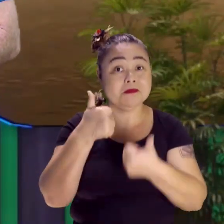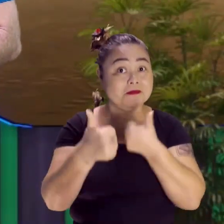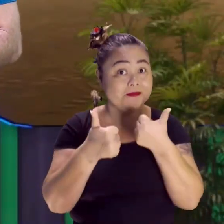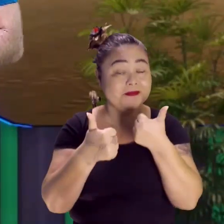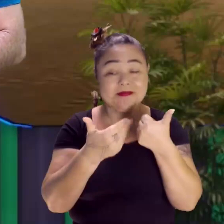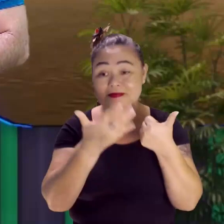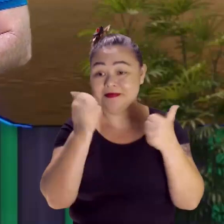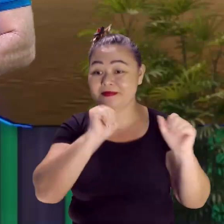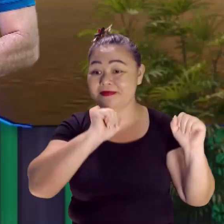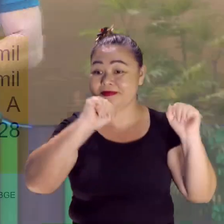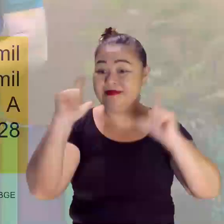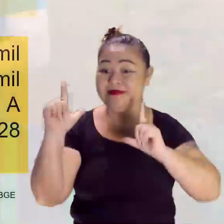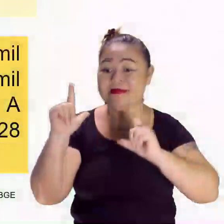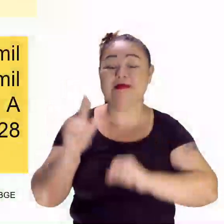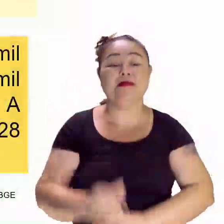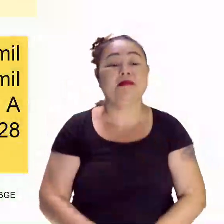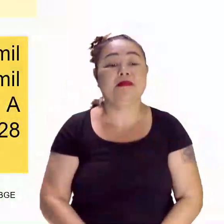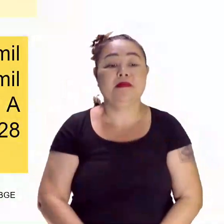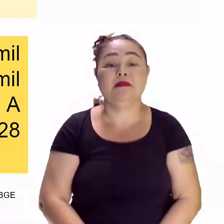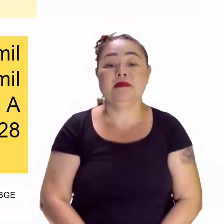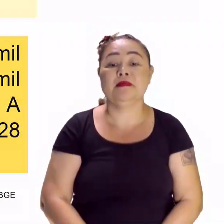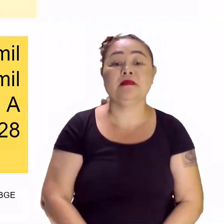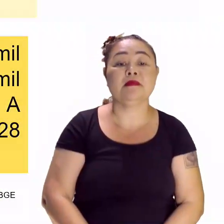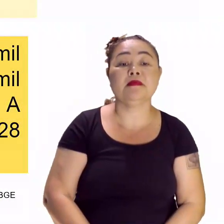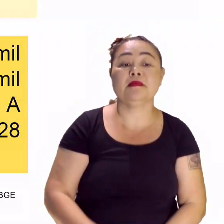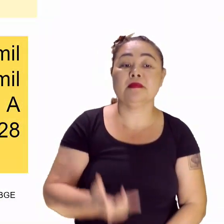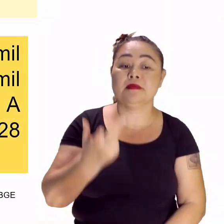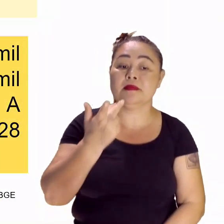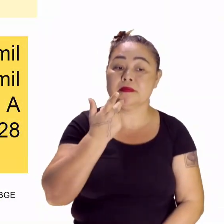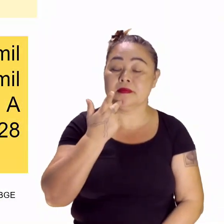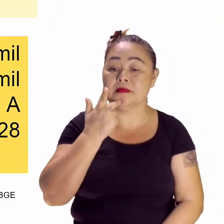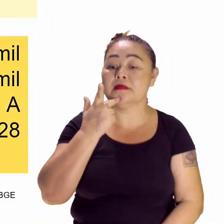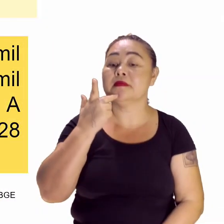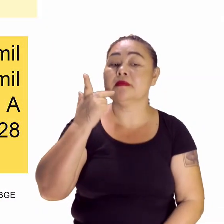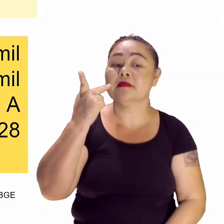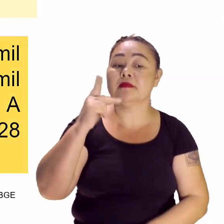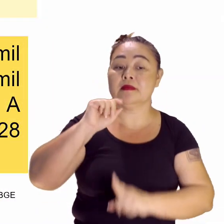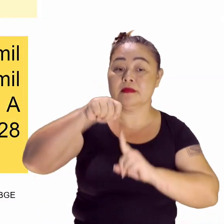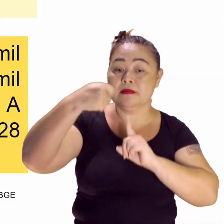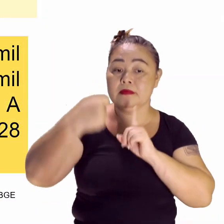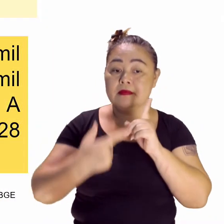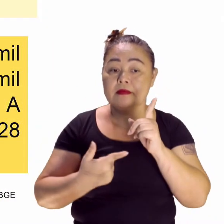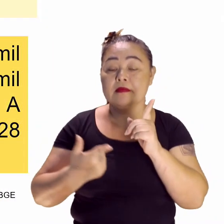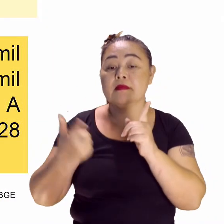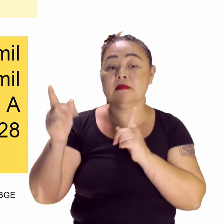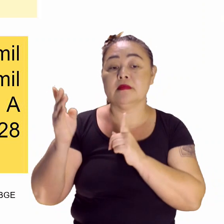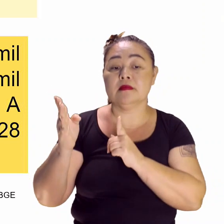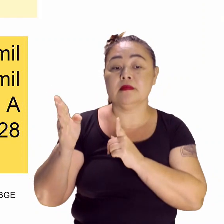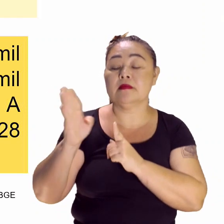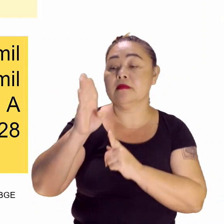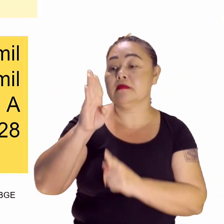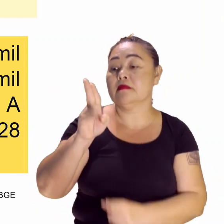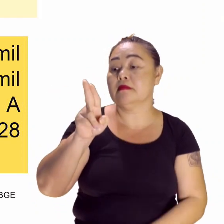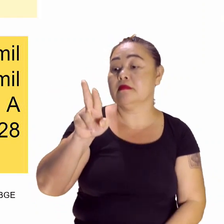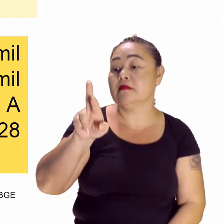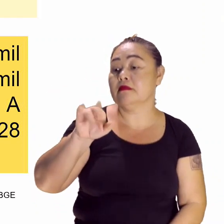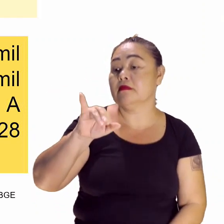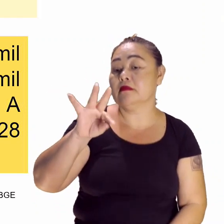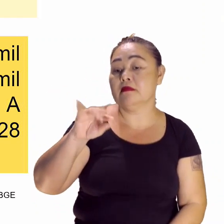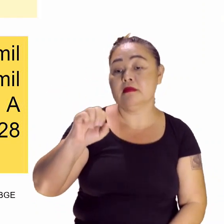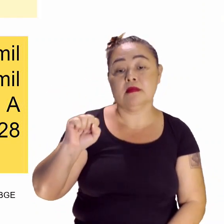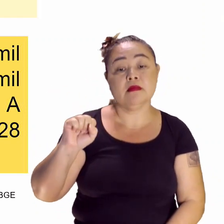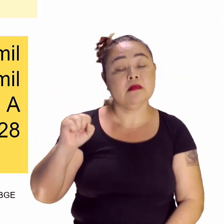vamos lá no quadro então quando falamos da banana destaque aí com para Buritis ou